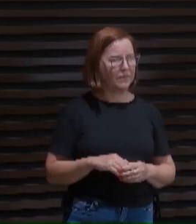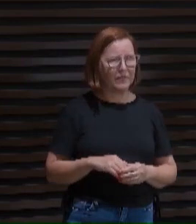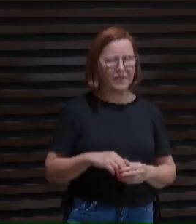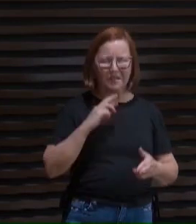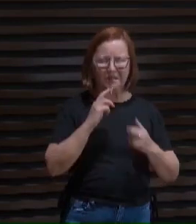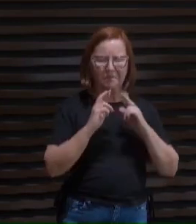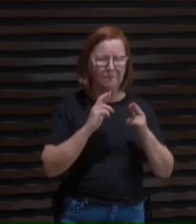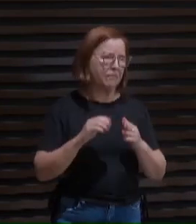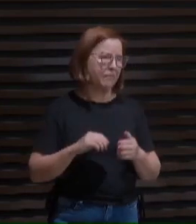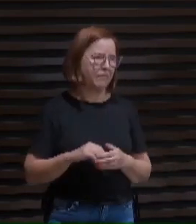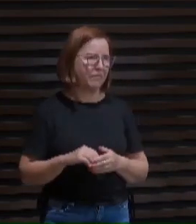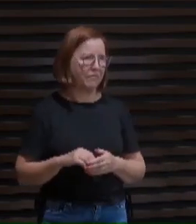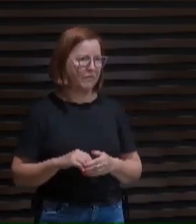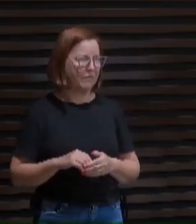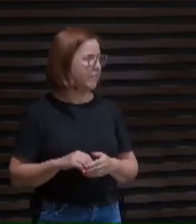lá. Ela já o que é a